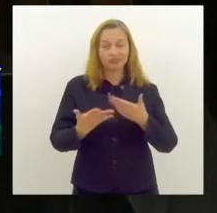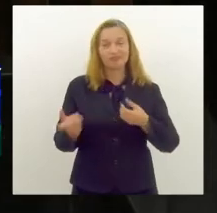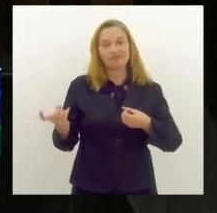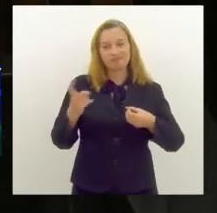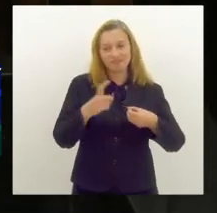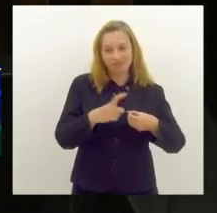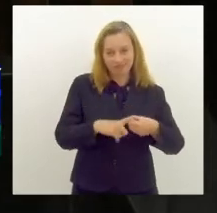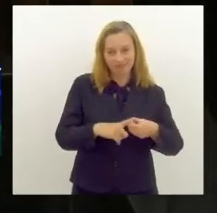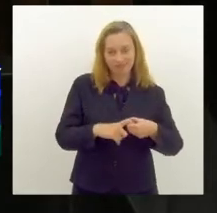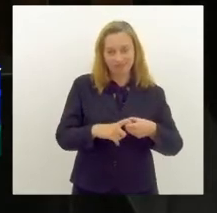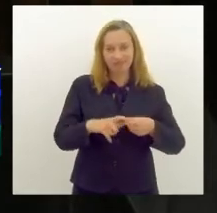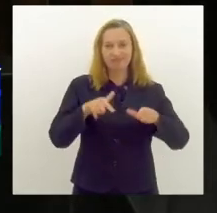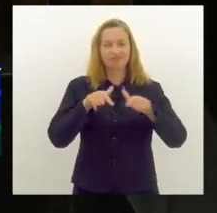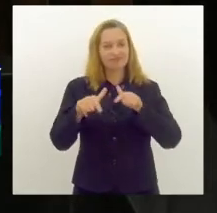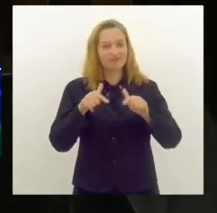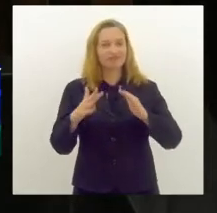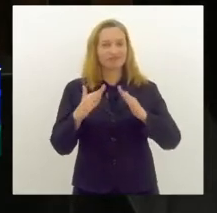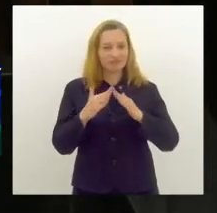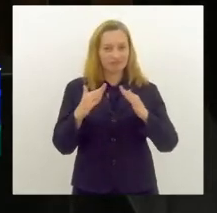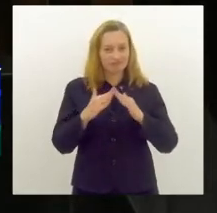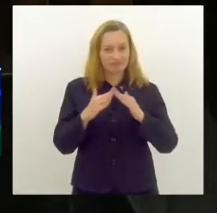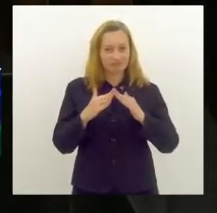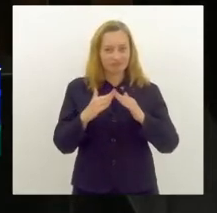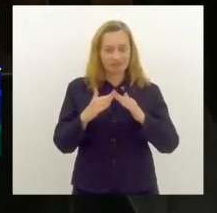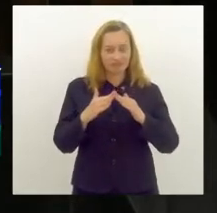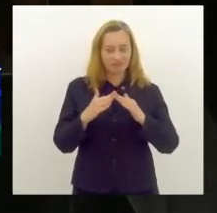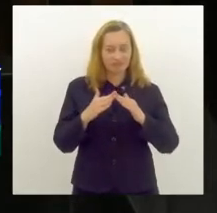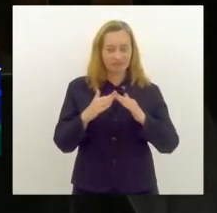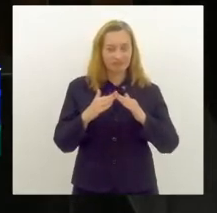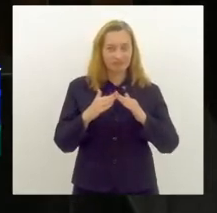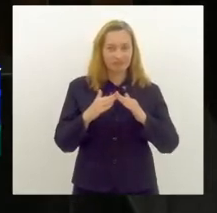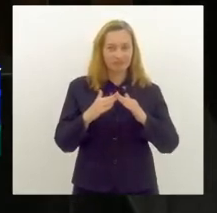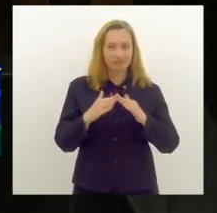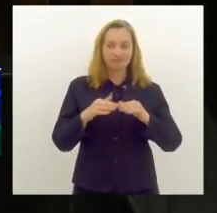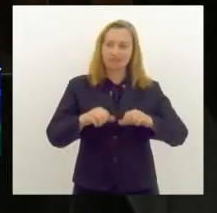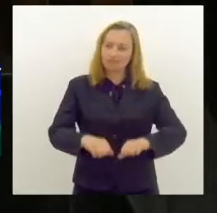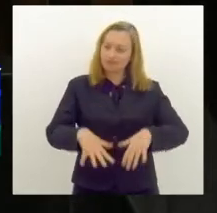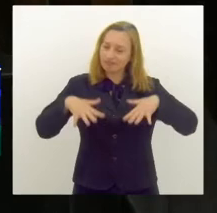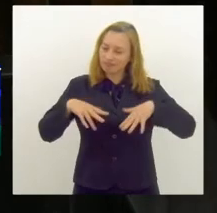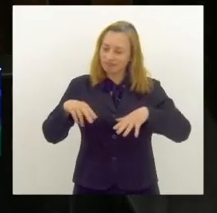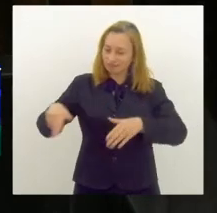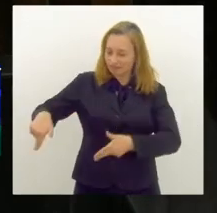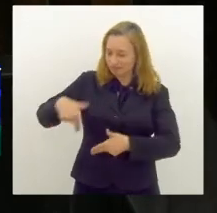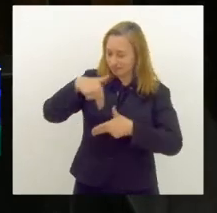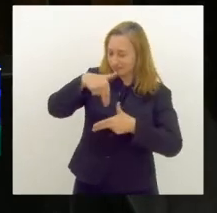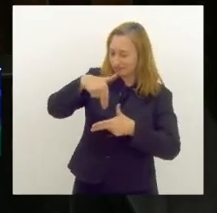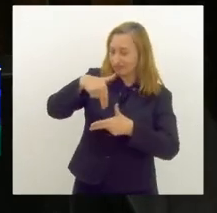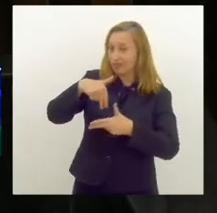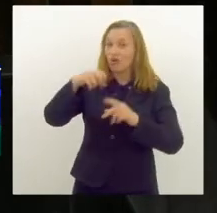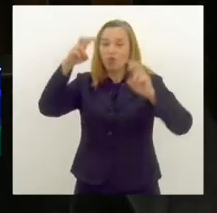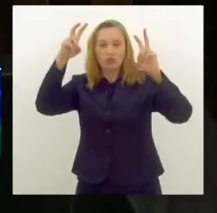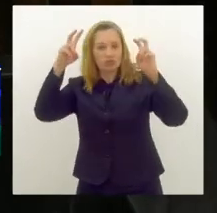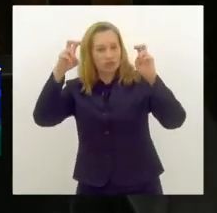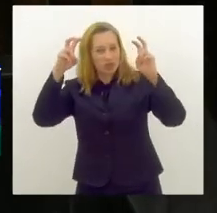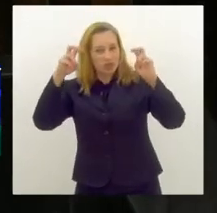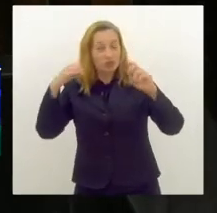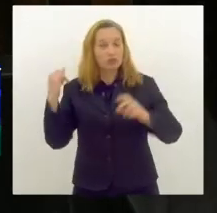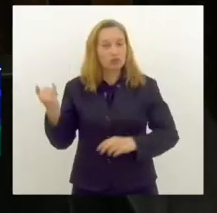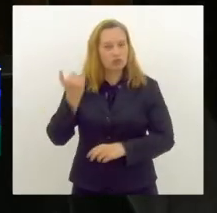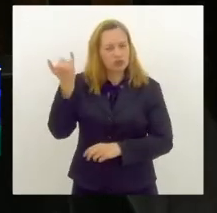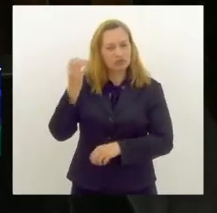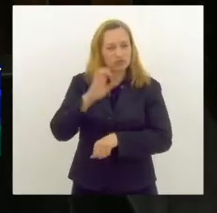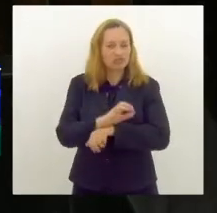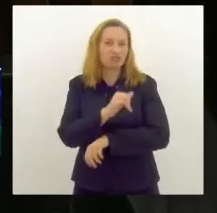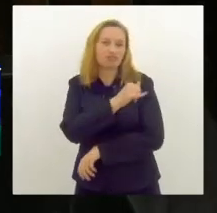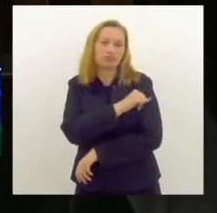retorno aos trabalhos nessa casa e nessa sessão, utilizando a tribuna para discutir um tema tão relevante para o nosso estado